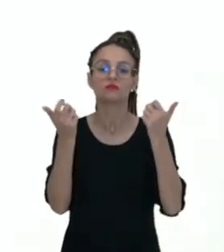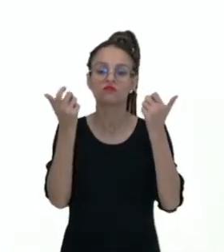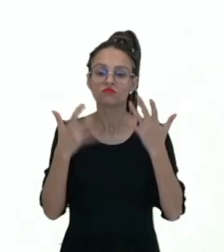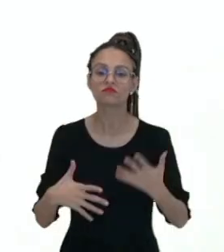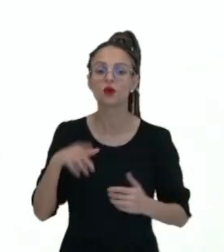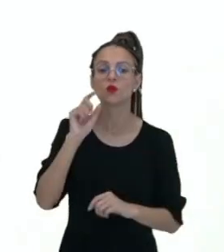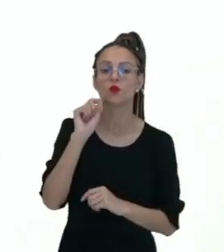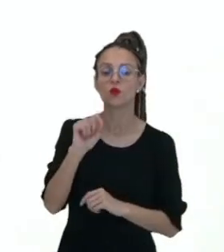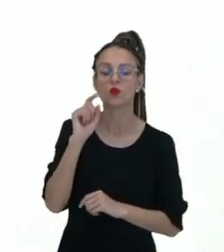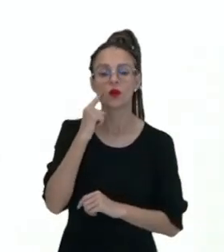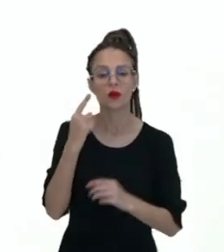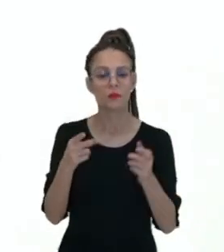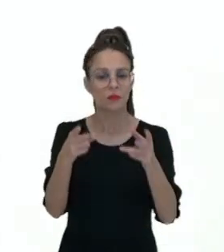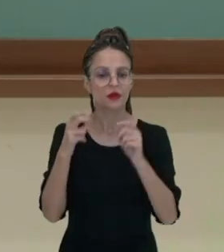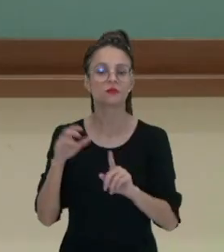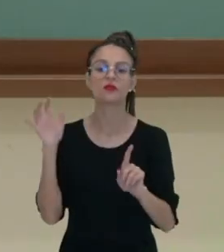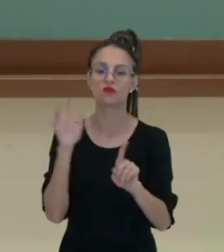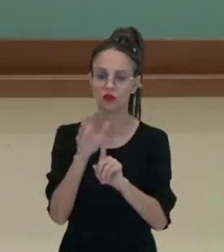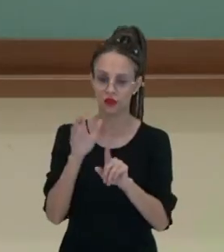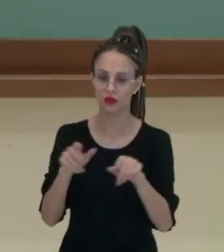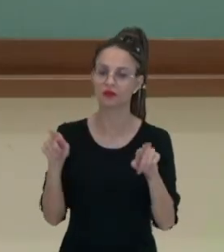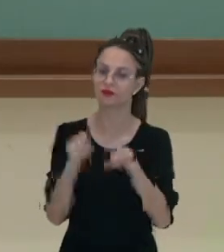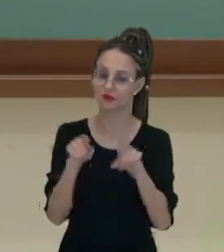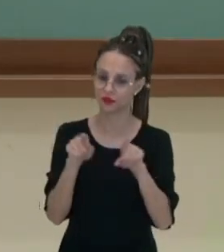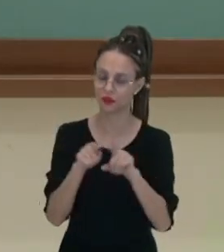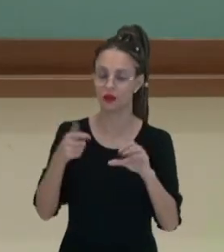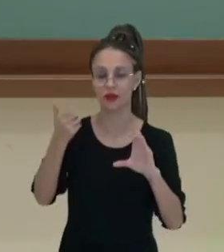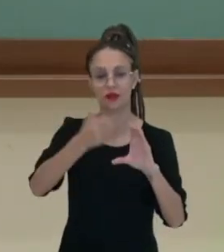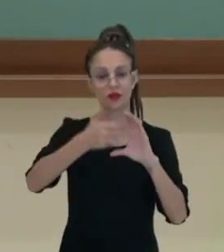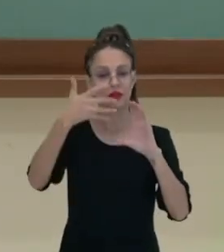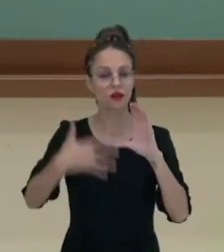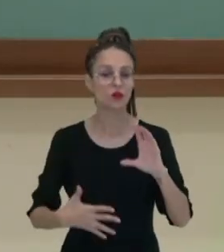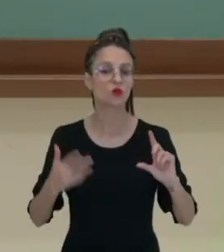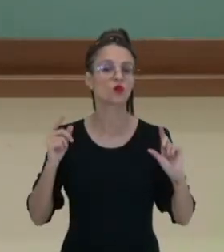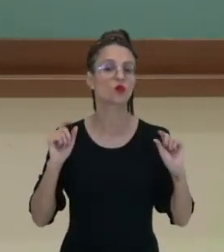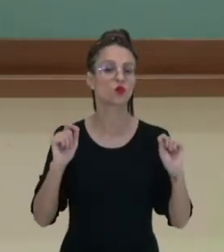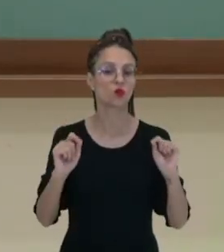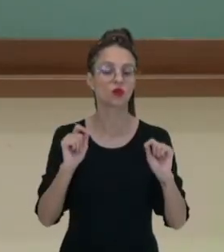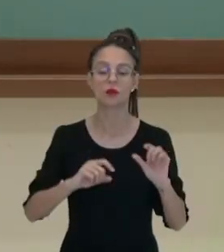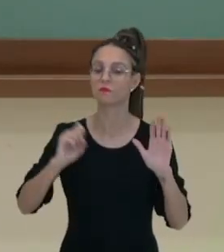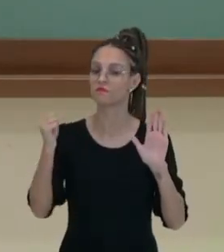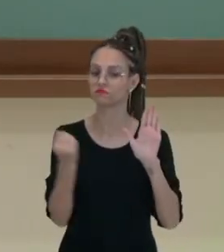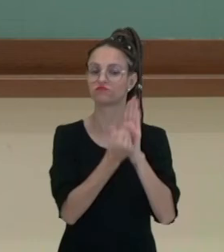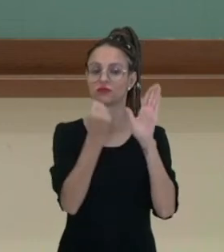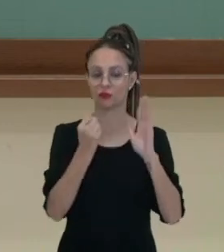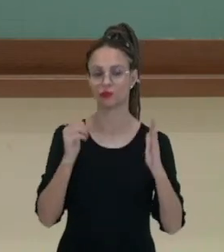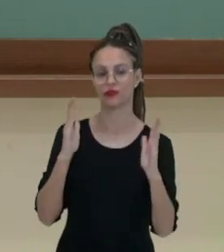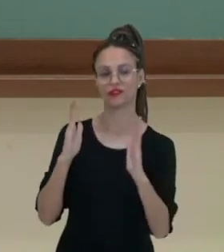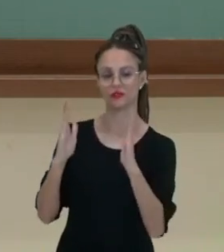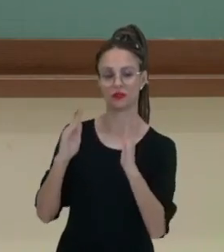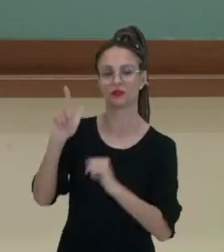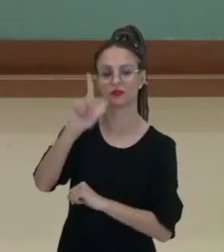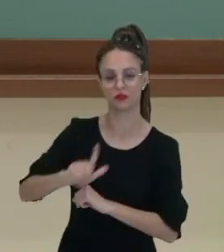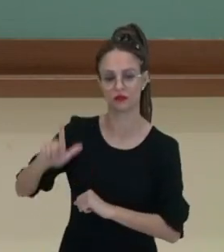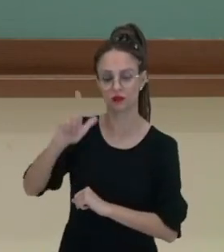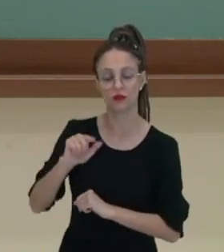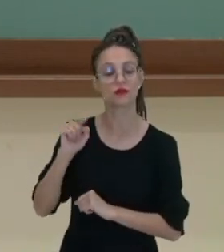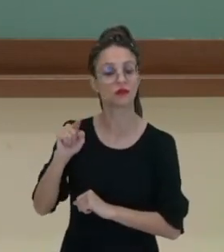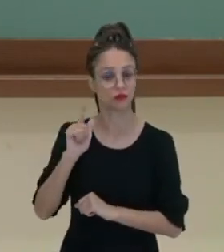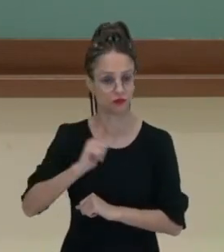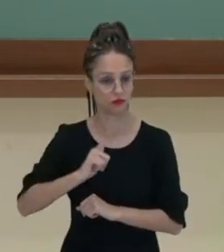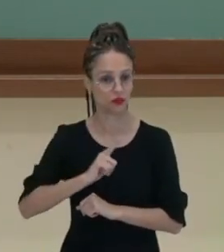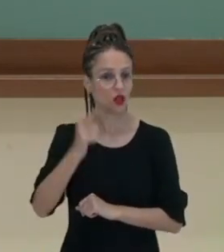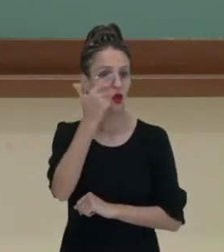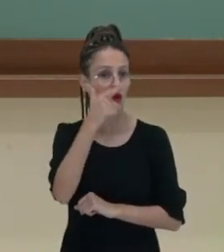percebemos muita influência também das características o quê? Simbolistas. E com isso a presença de